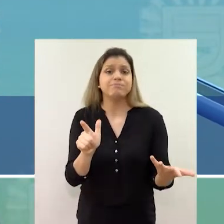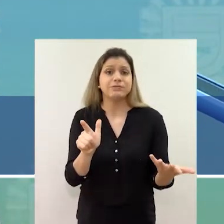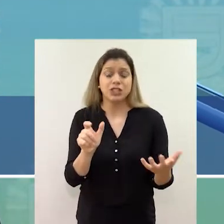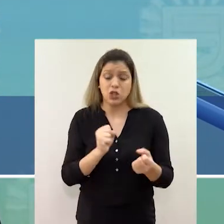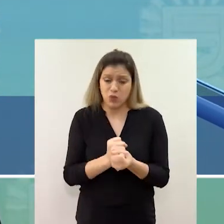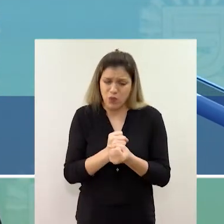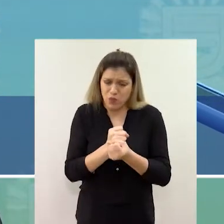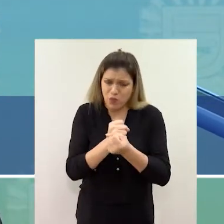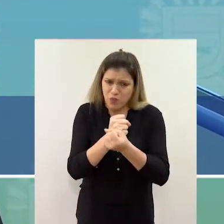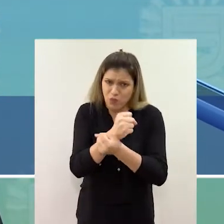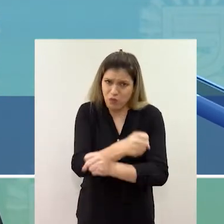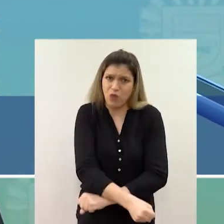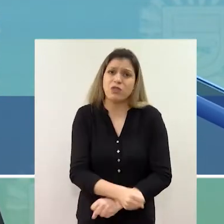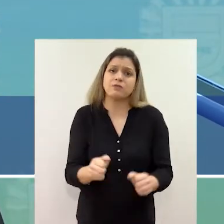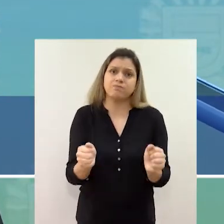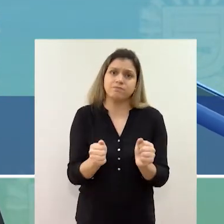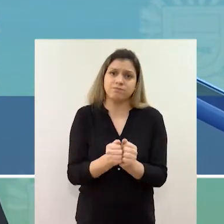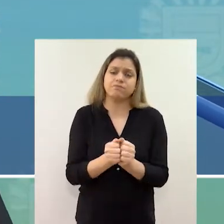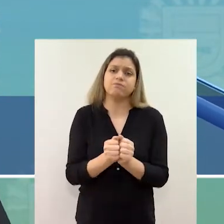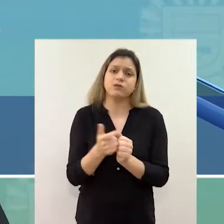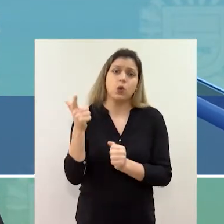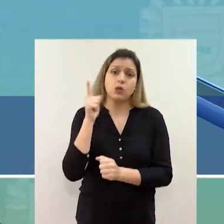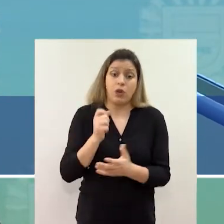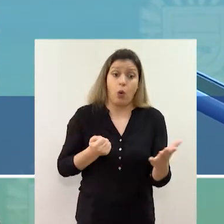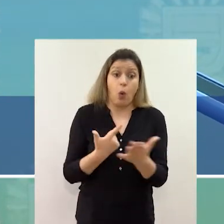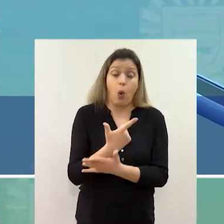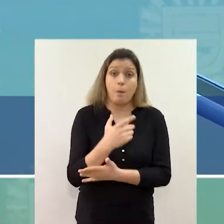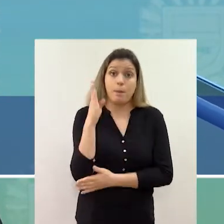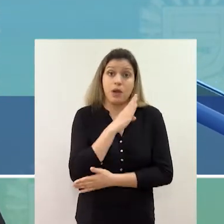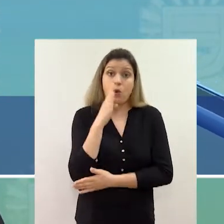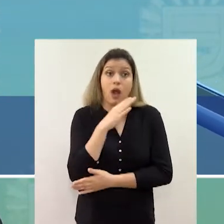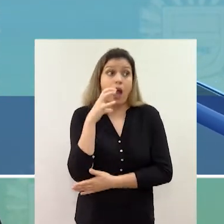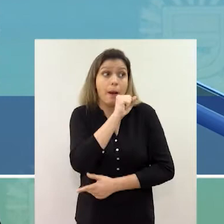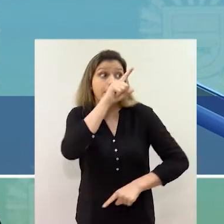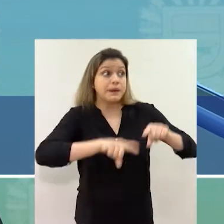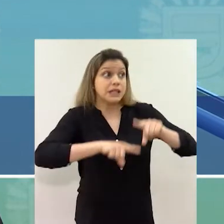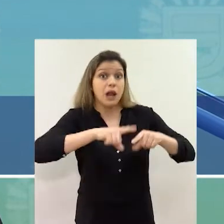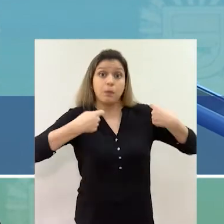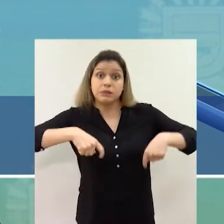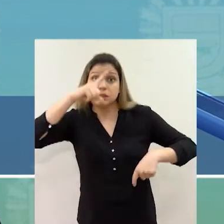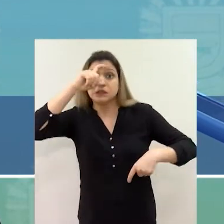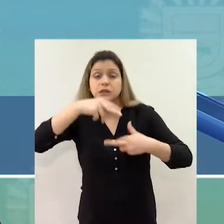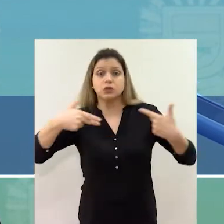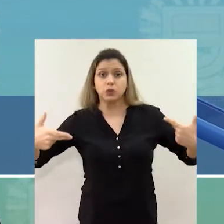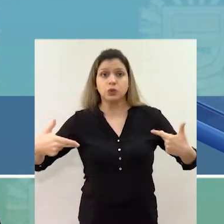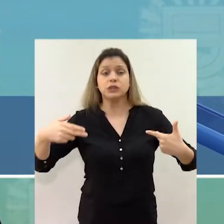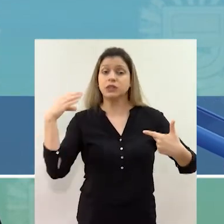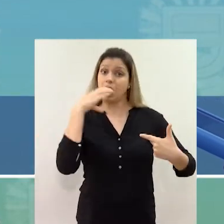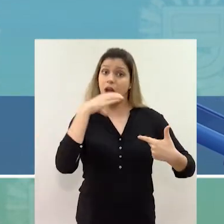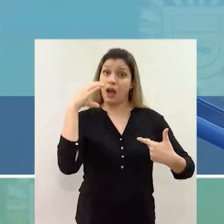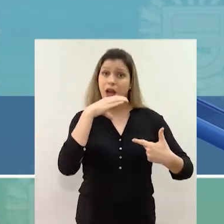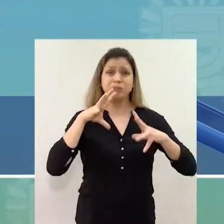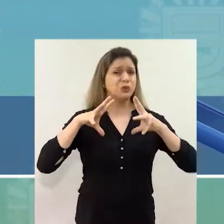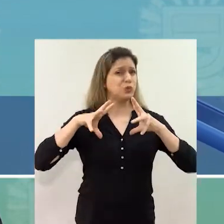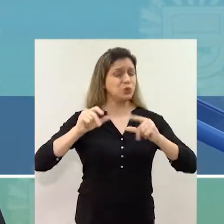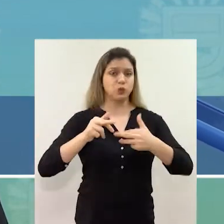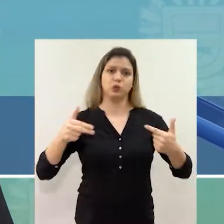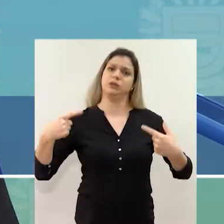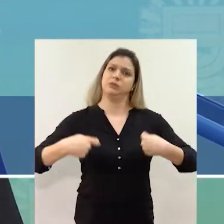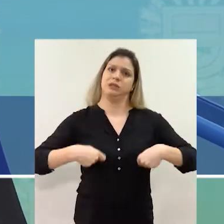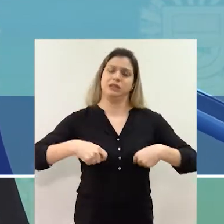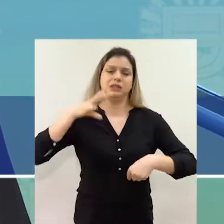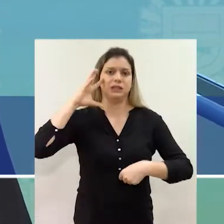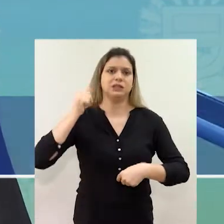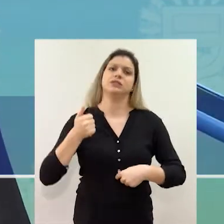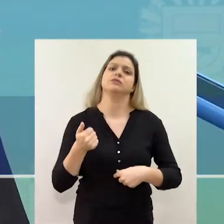esforço conjunto para que a gente possa comprar mais ligeiro, agir rápido, ser efetivamente cirúrgico